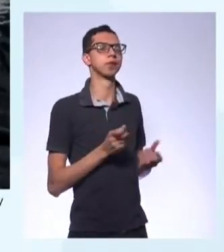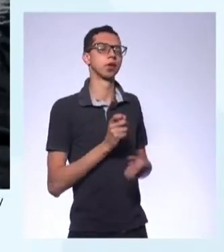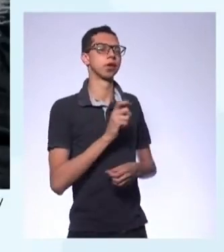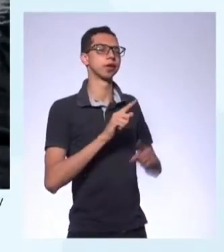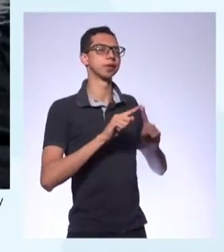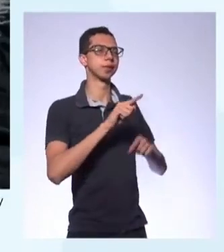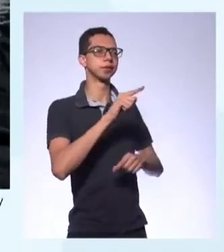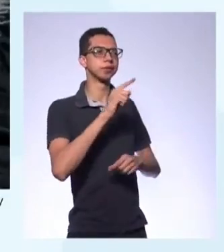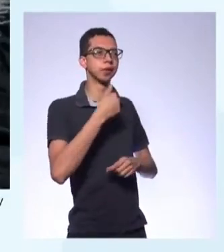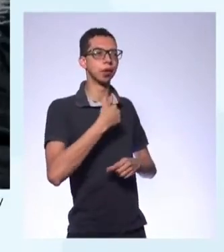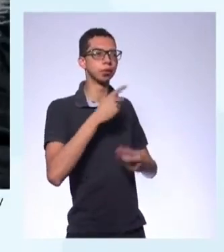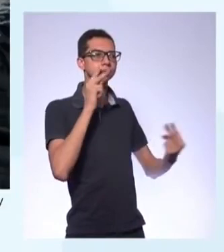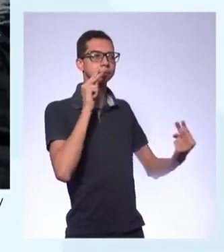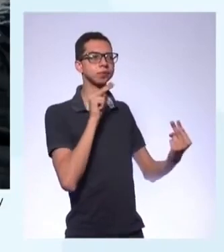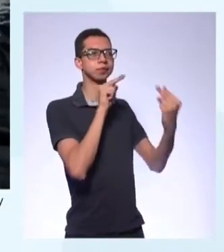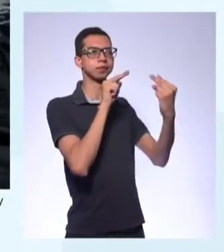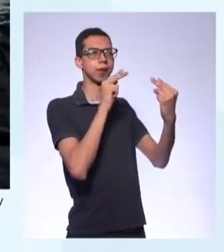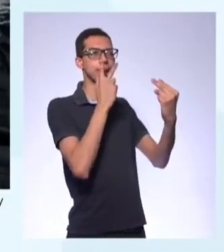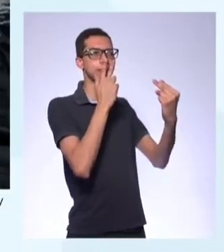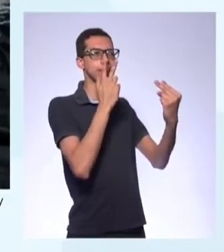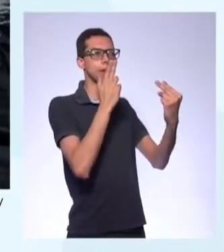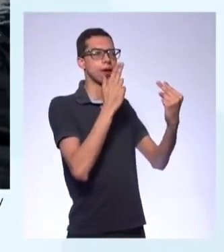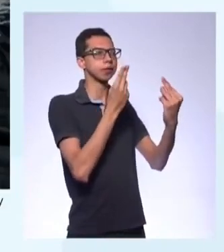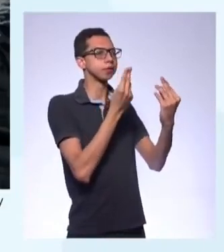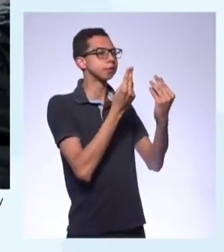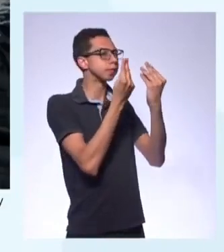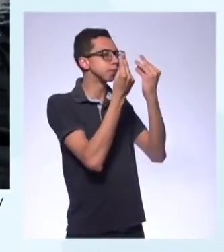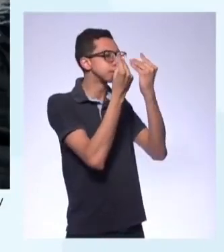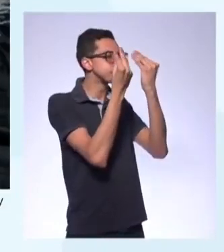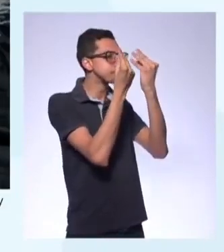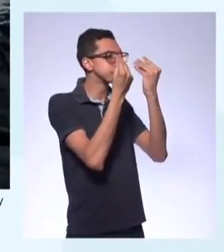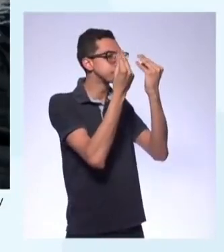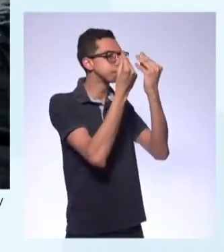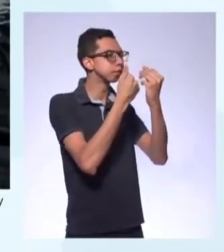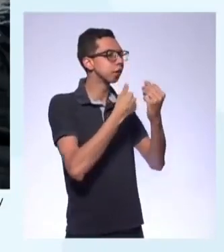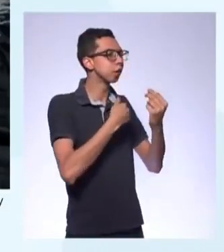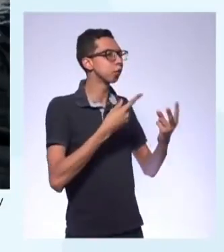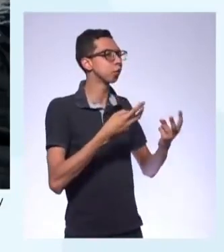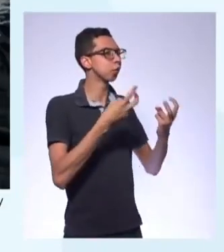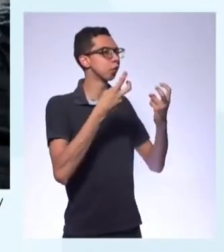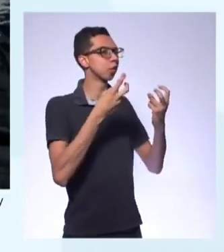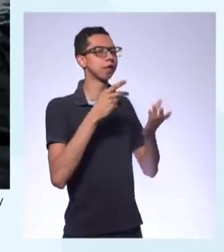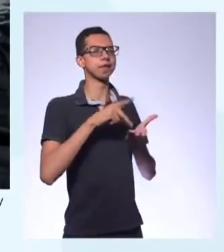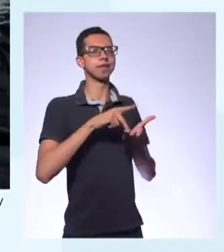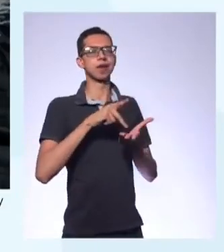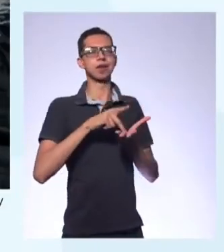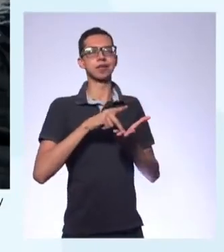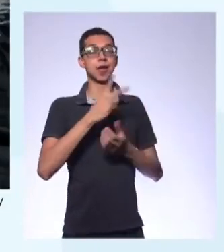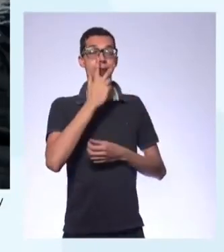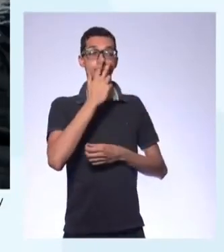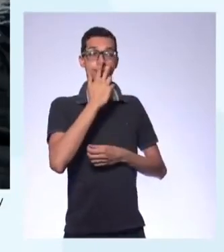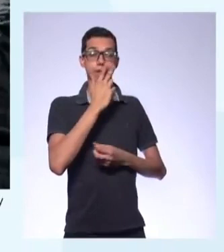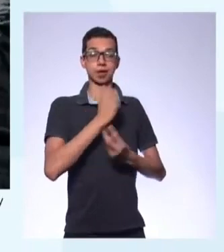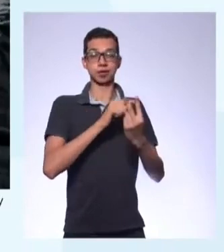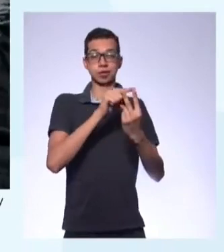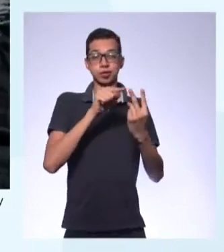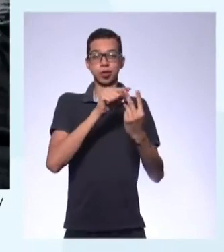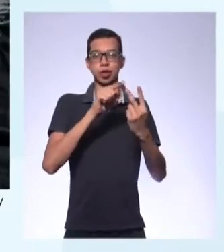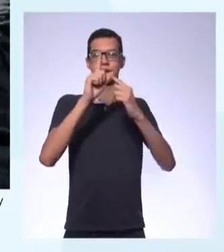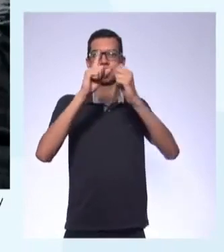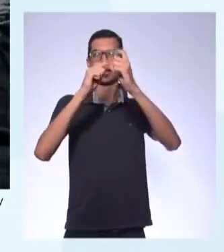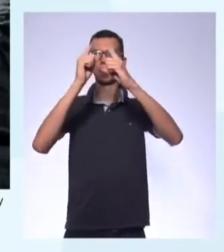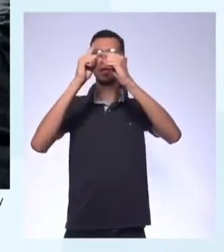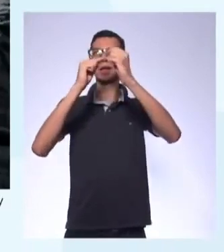olhar fala, me diz tudo. Duas estrelas emprestaram brilho ao seu olhar. E se fosse o